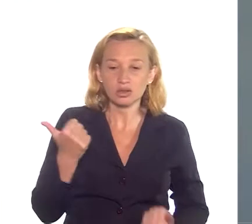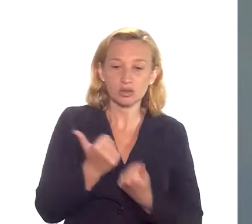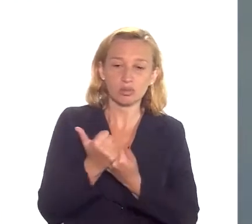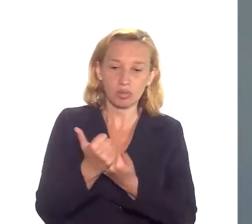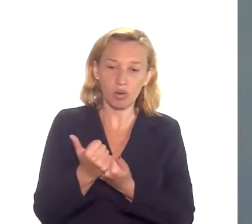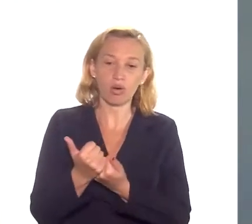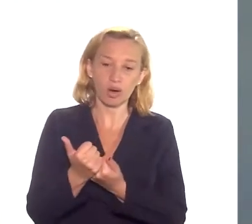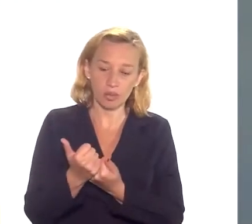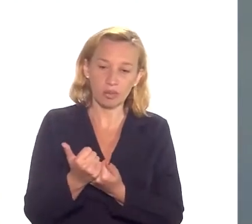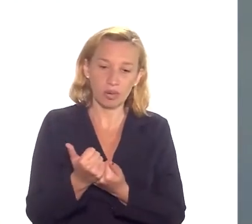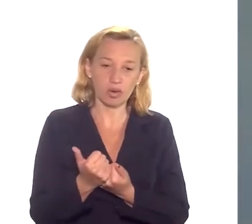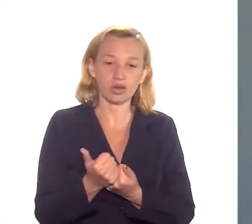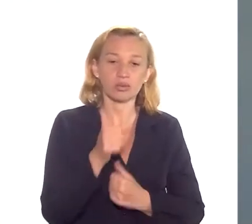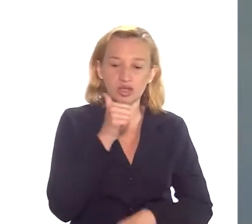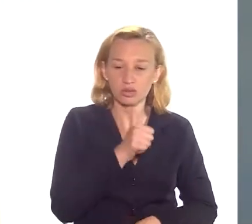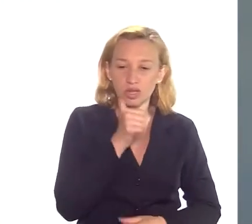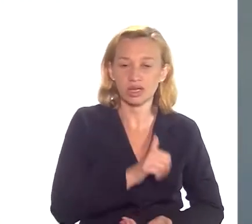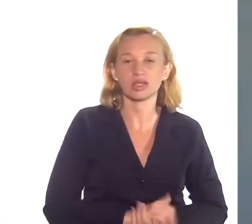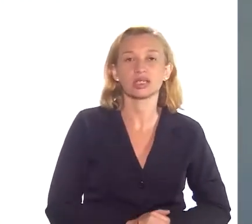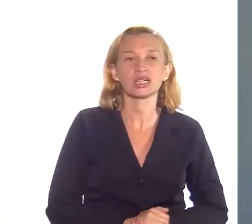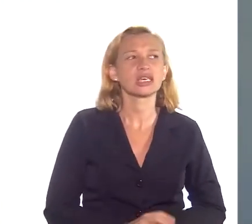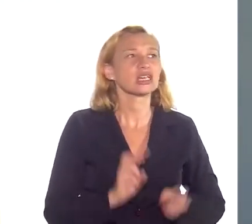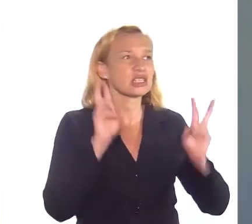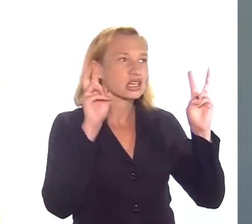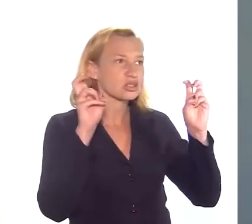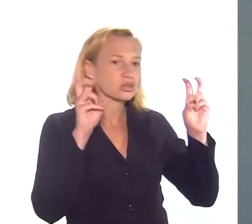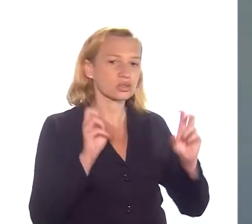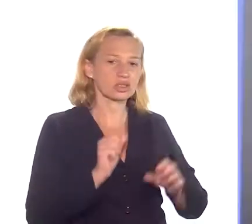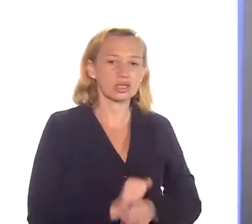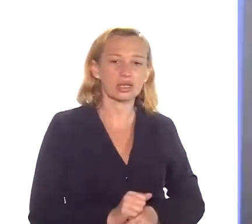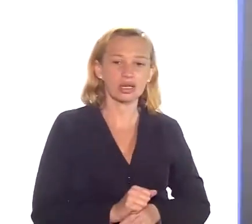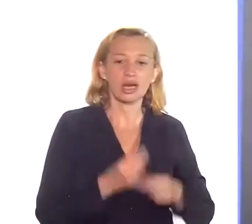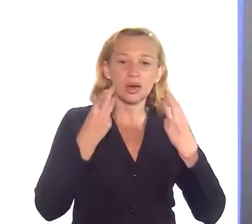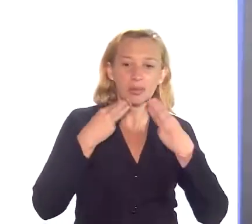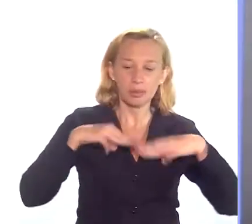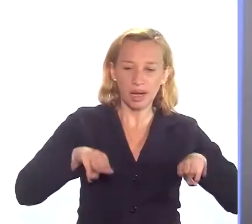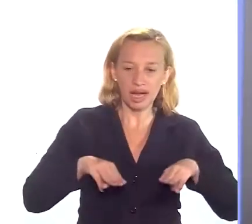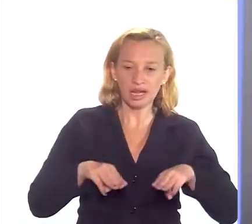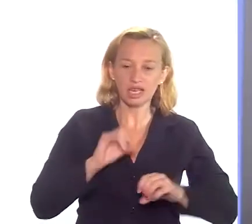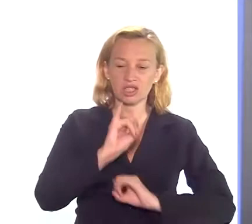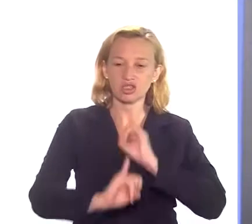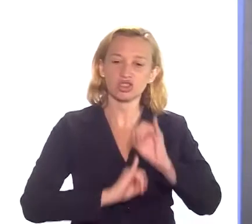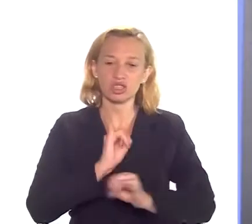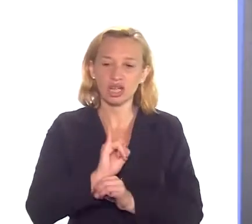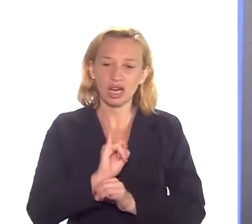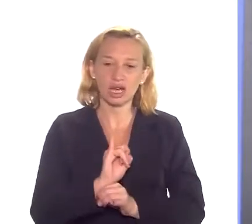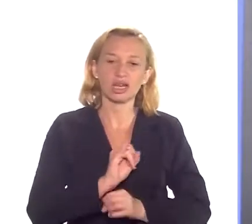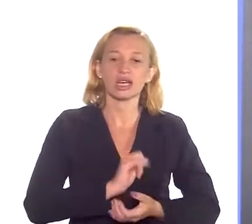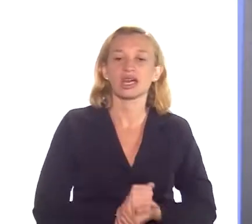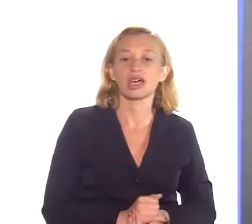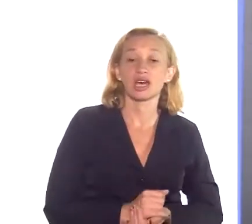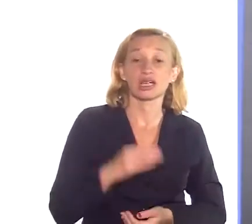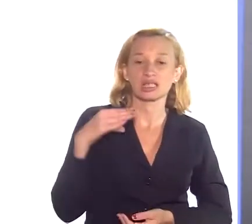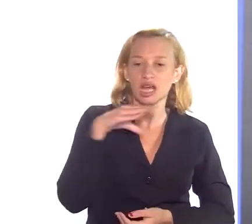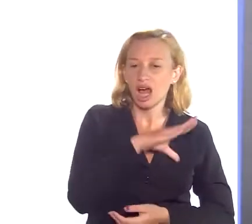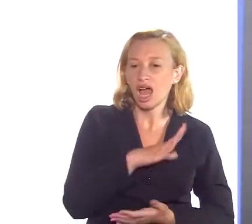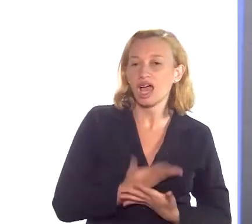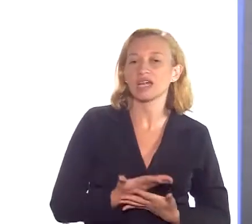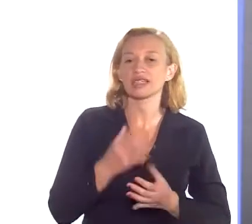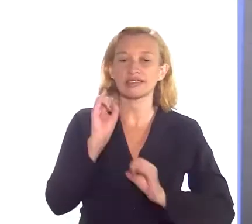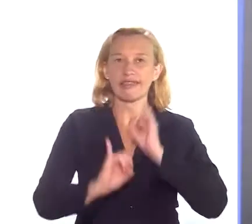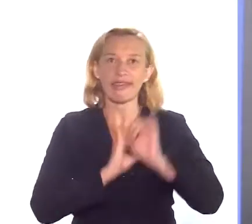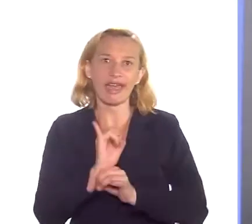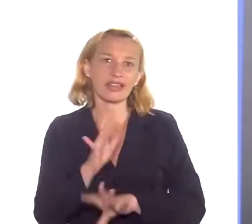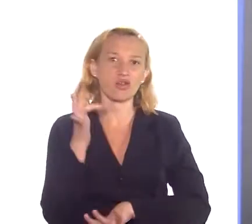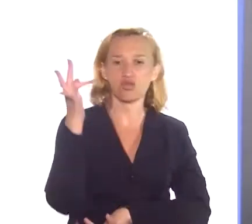e redes de suporte às mulheres empreendedoras. E nessa questão do marketing digital, sempre se falou, né,